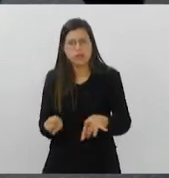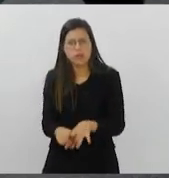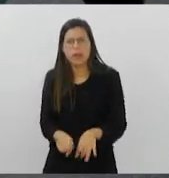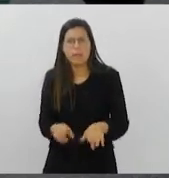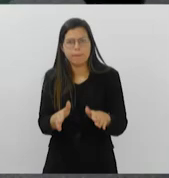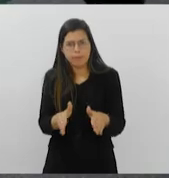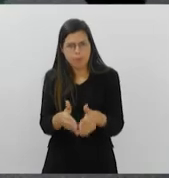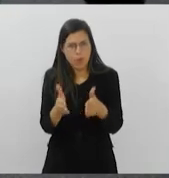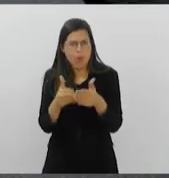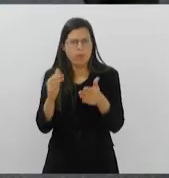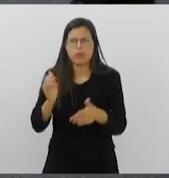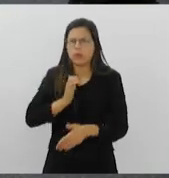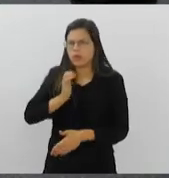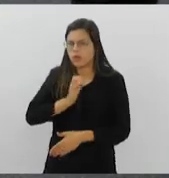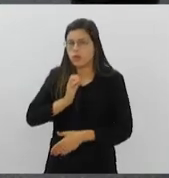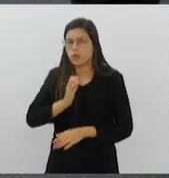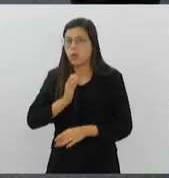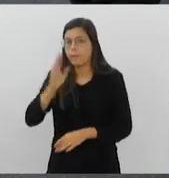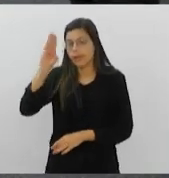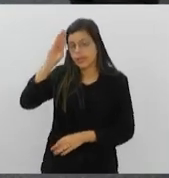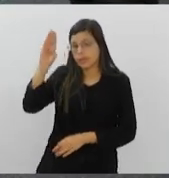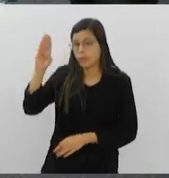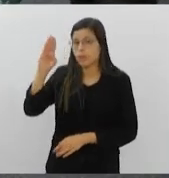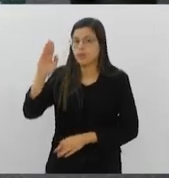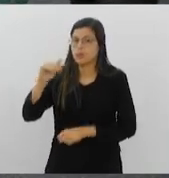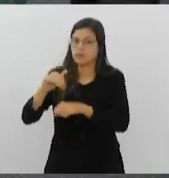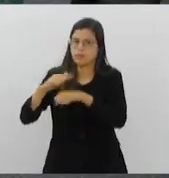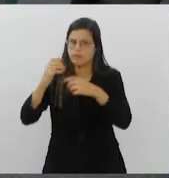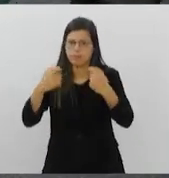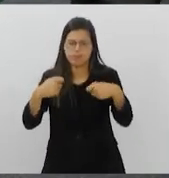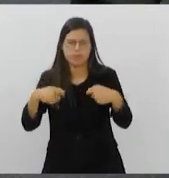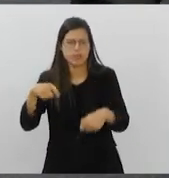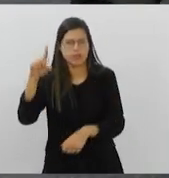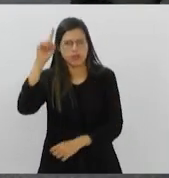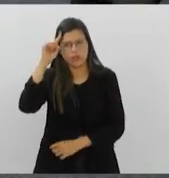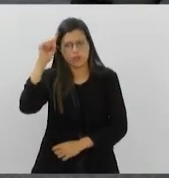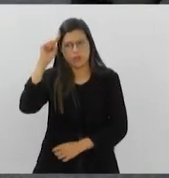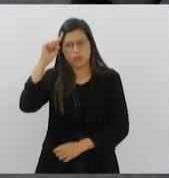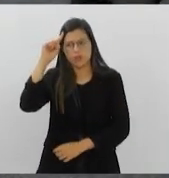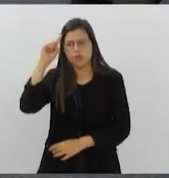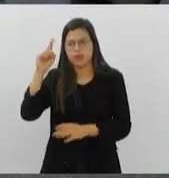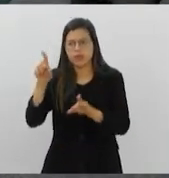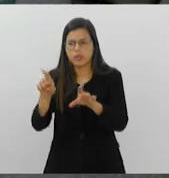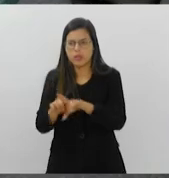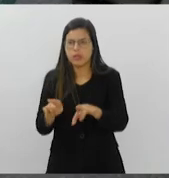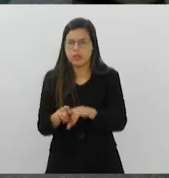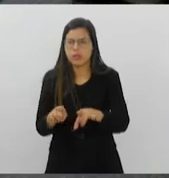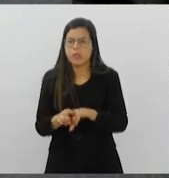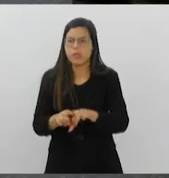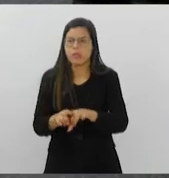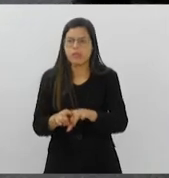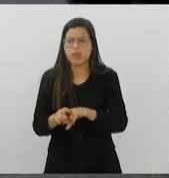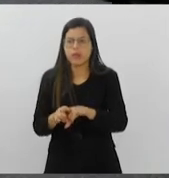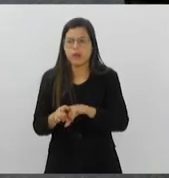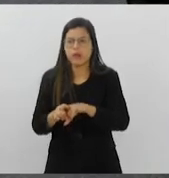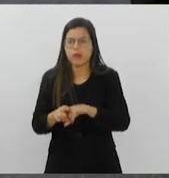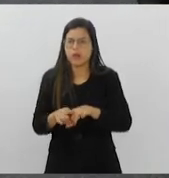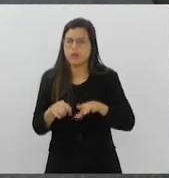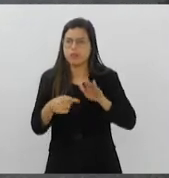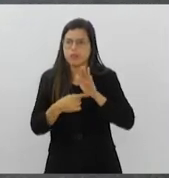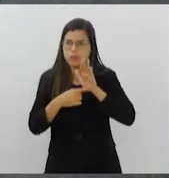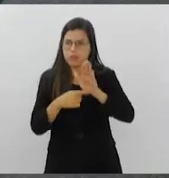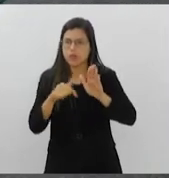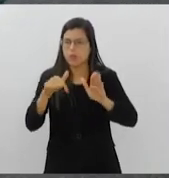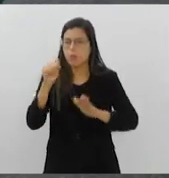e principalmente daquelas que mais necessitam no dia a dia e também trazendo aqui a questão das